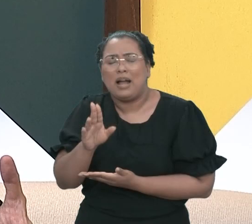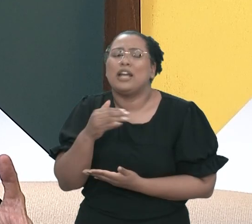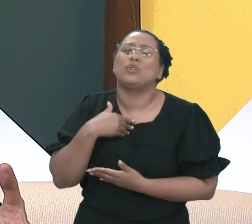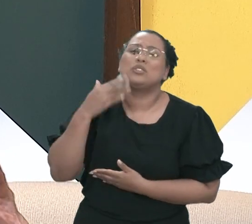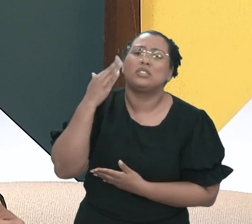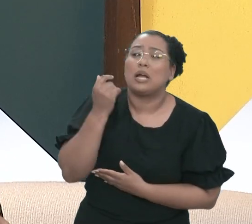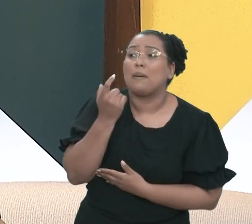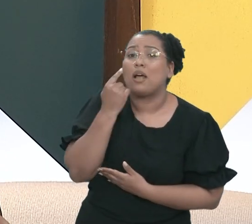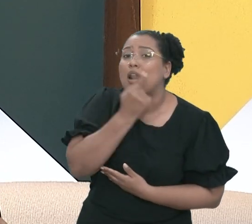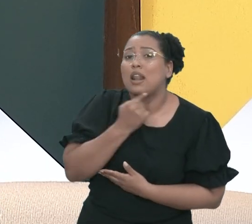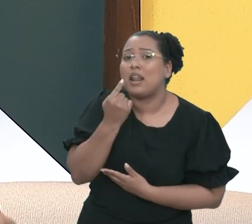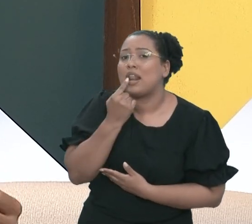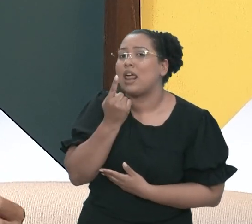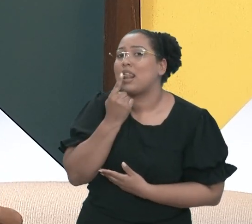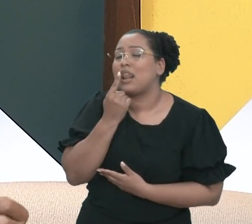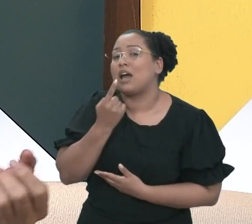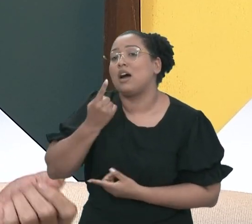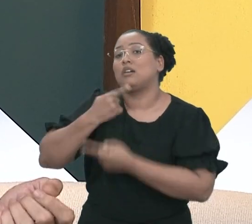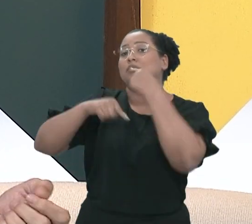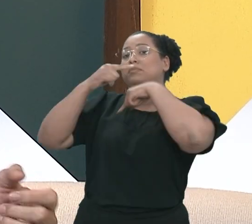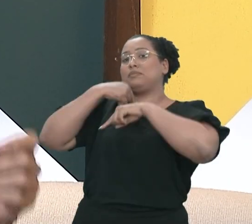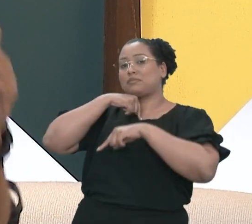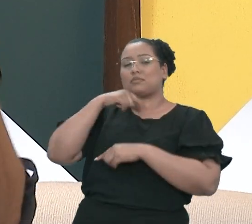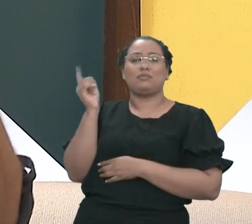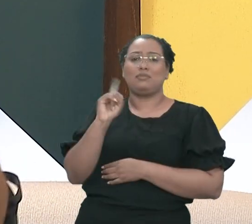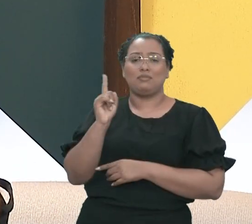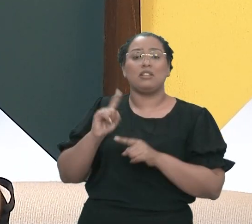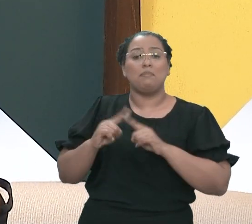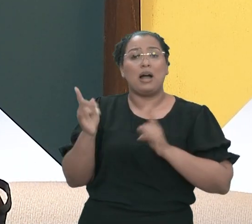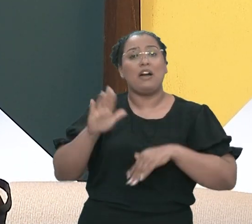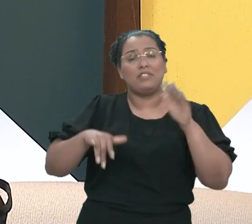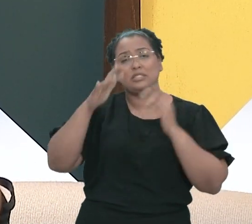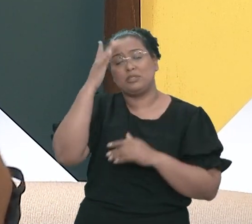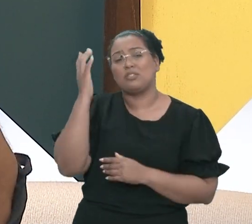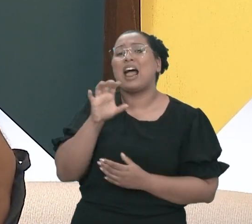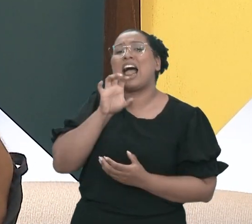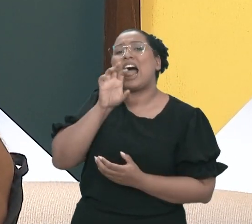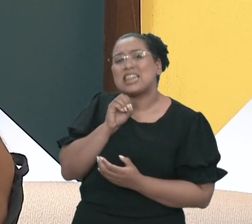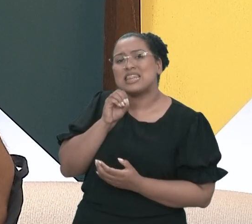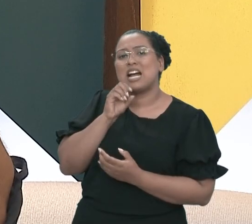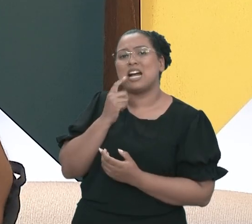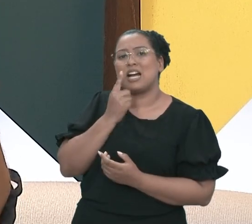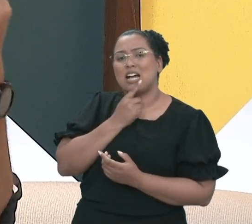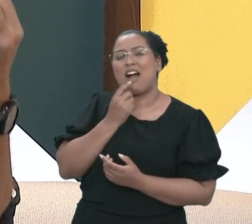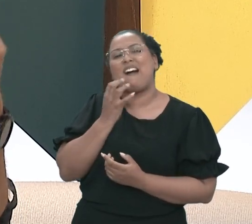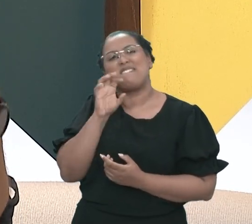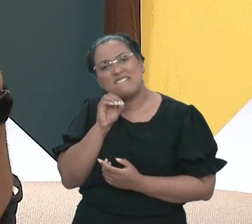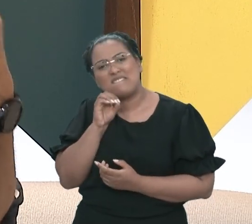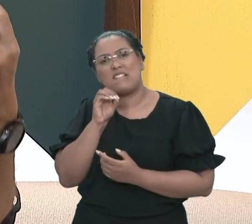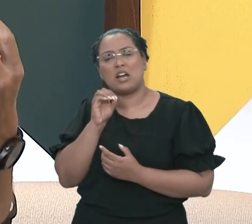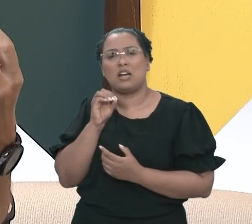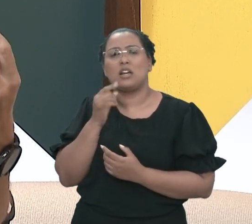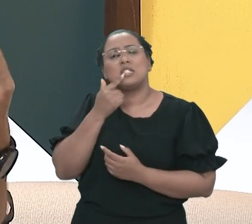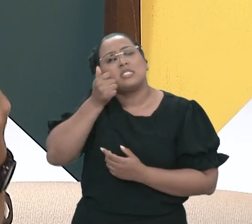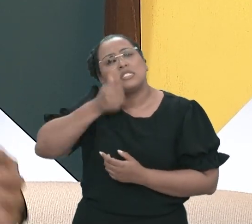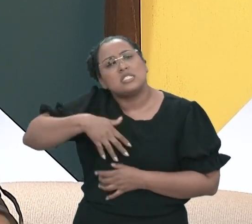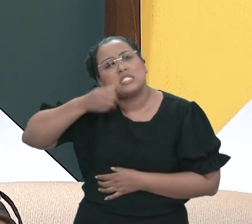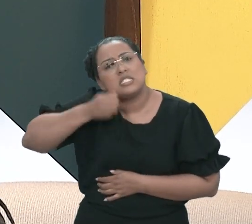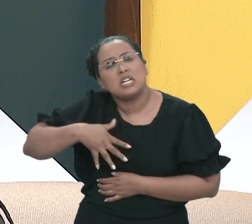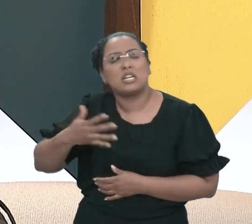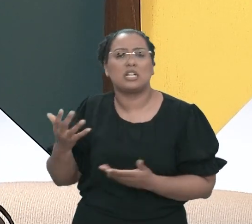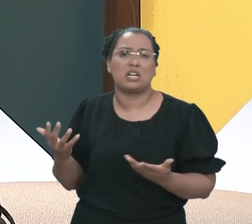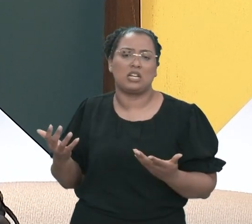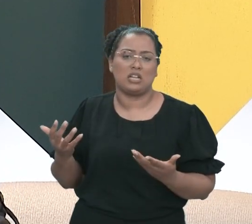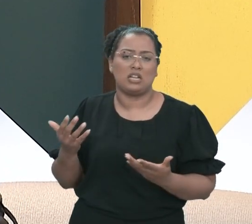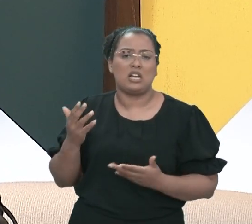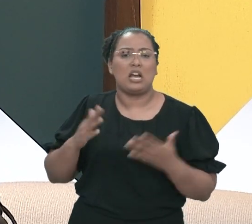língua, o que pode acontecer é às vezes a pessoa em crise morder a língua, morder o lábio, isso tem um sangramento, às vezes